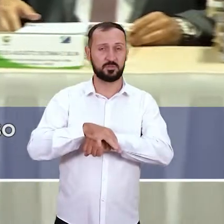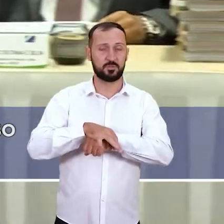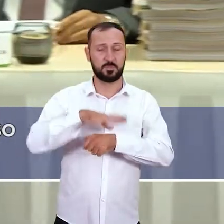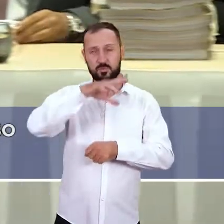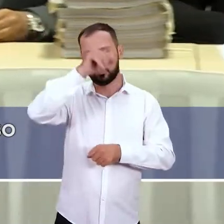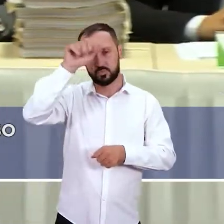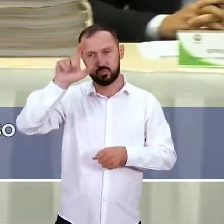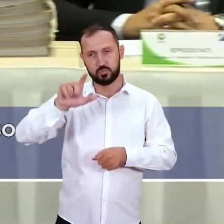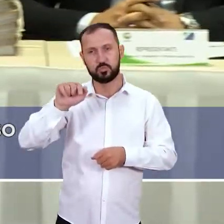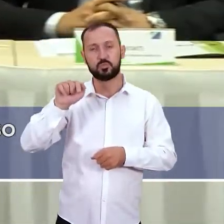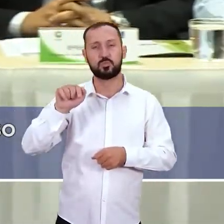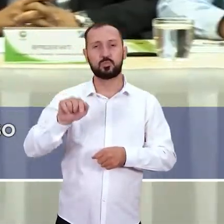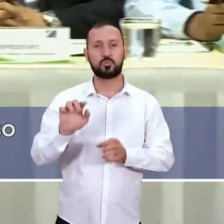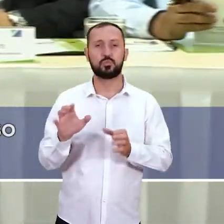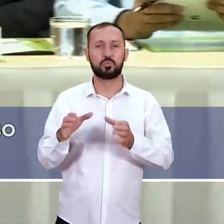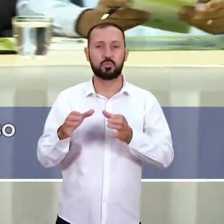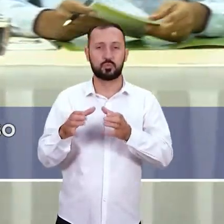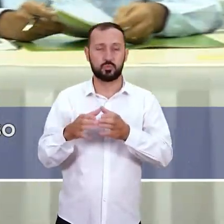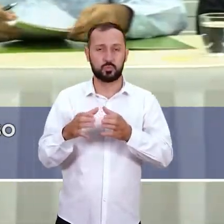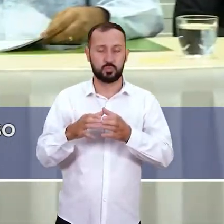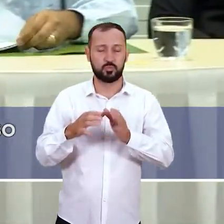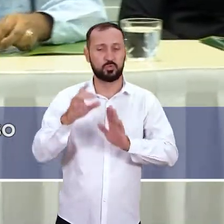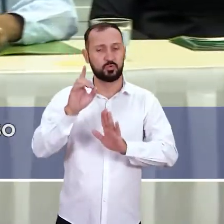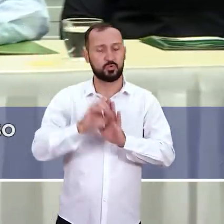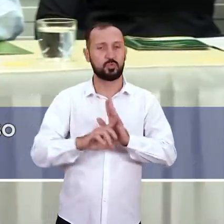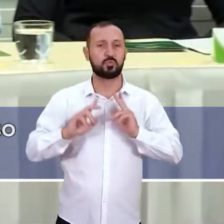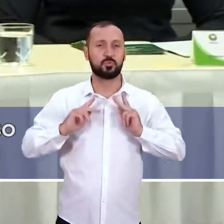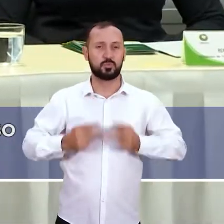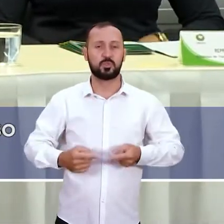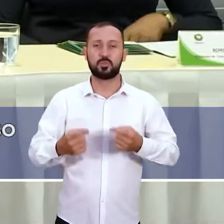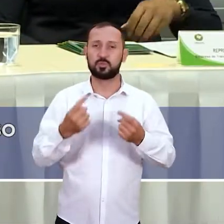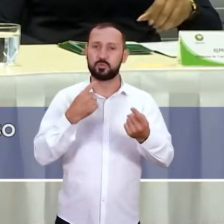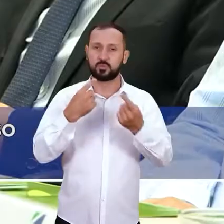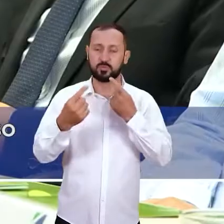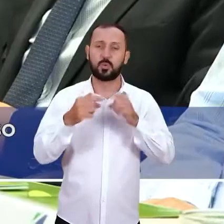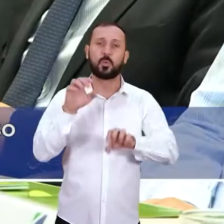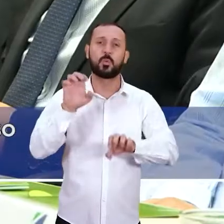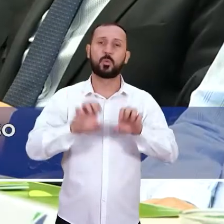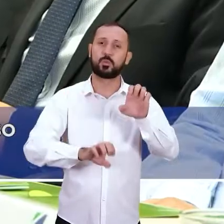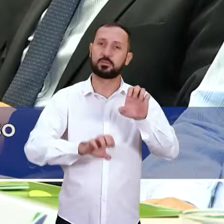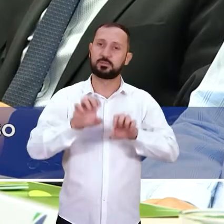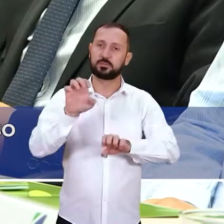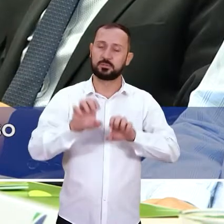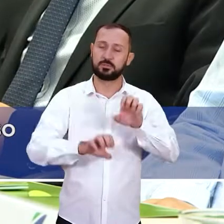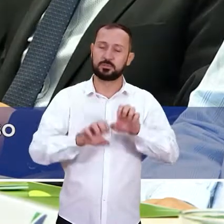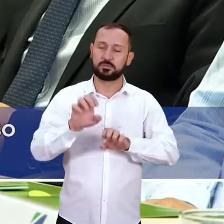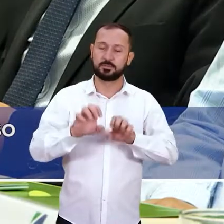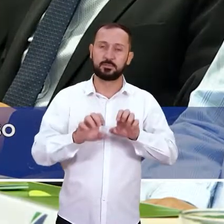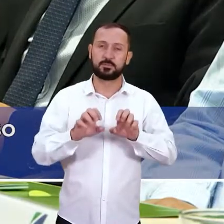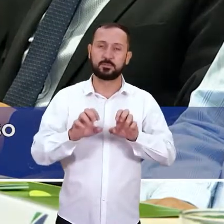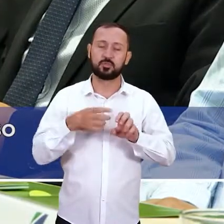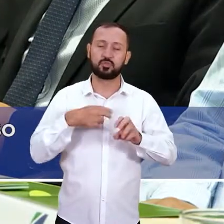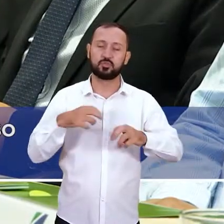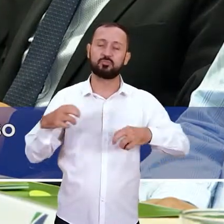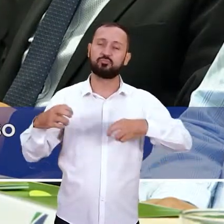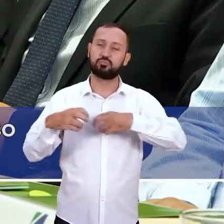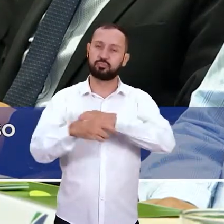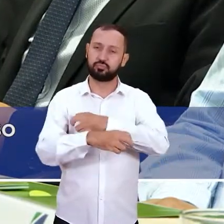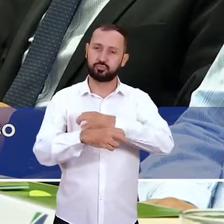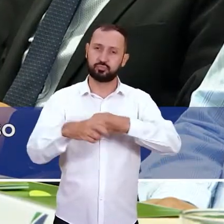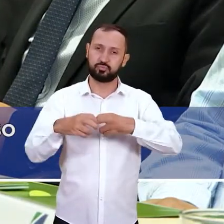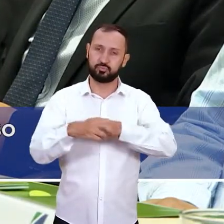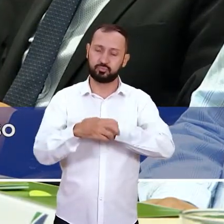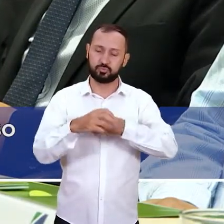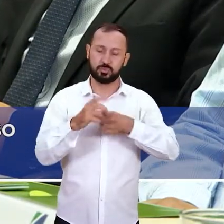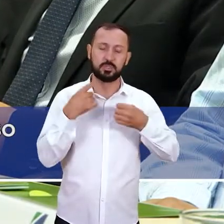Defensoria Pública de Mato Grosso do Sul, por intermédio do Núcleo dos Direitos Humanos, discutiu com as empresas prestadoras de serviço regular